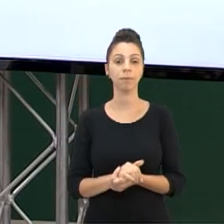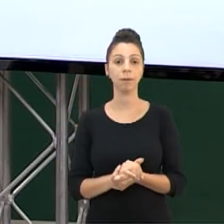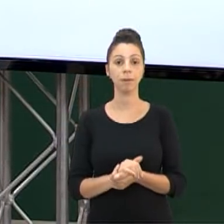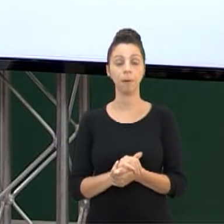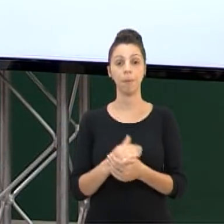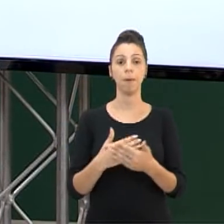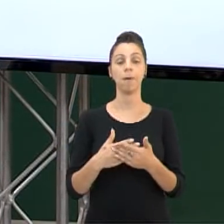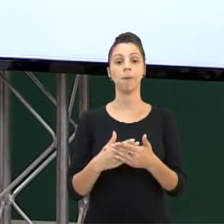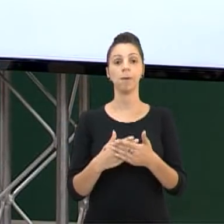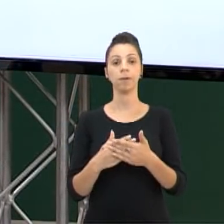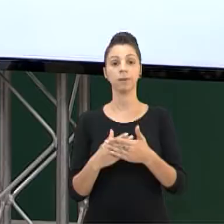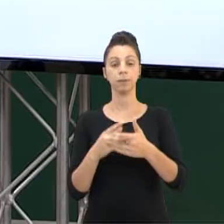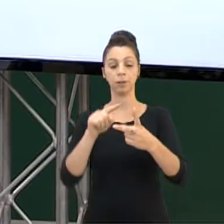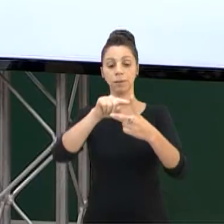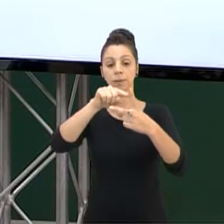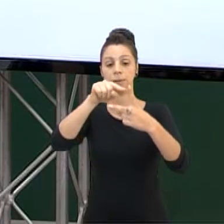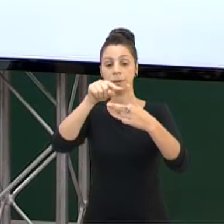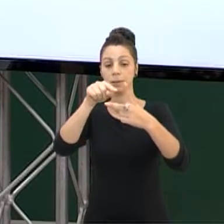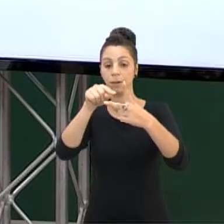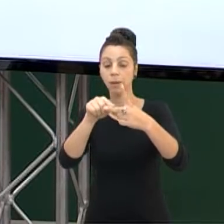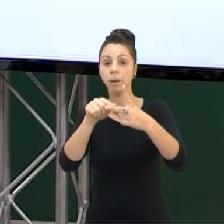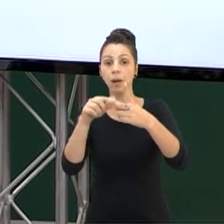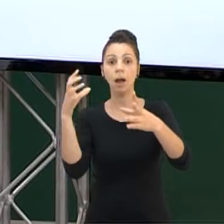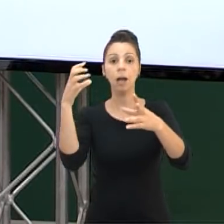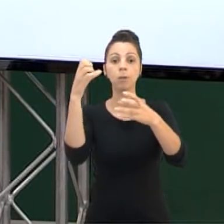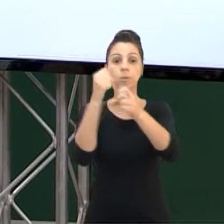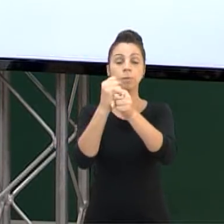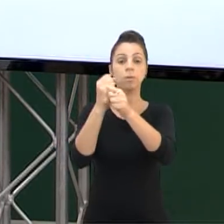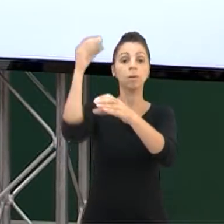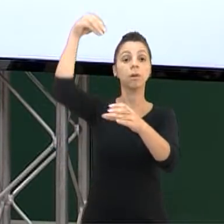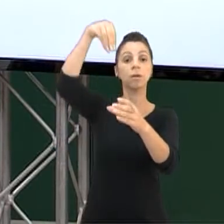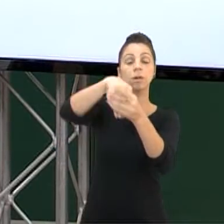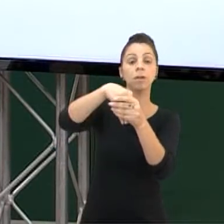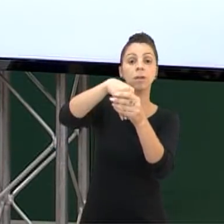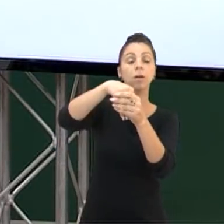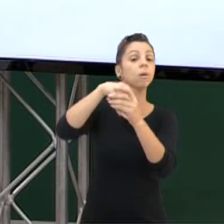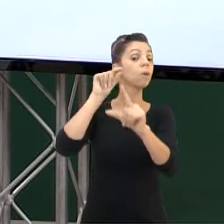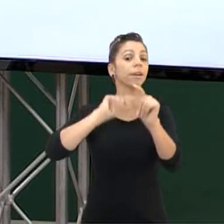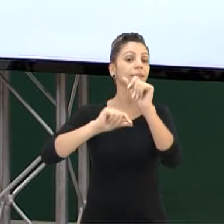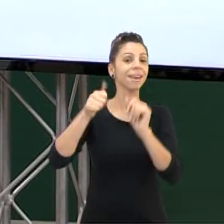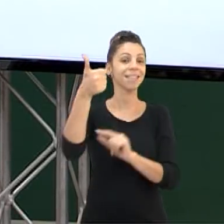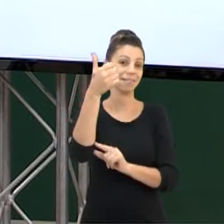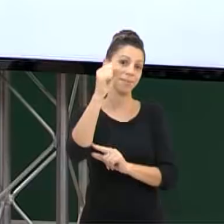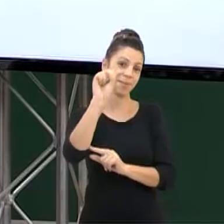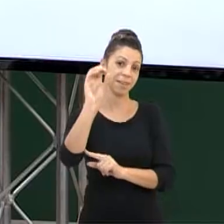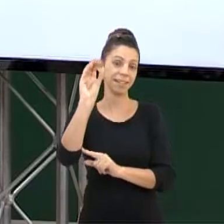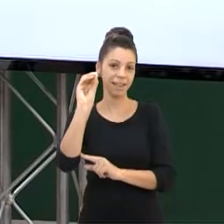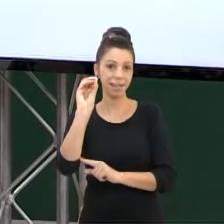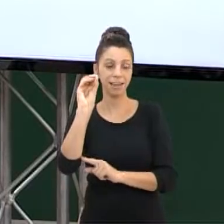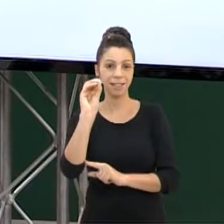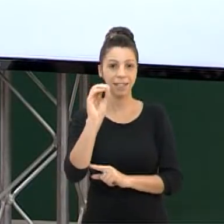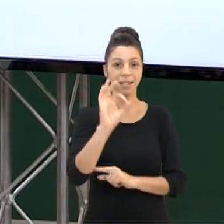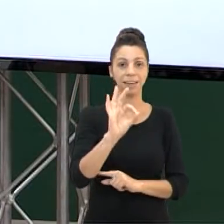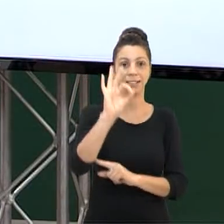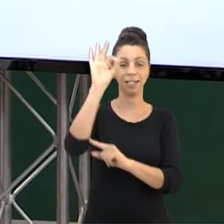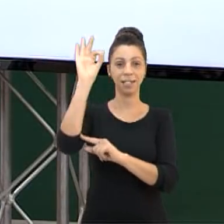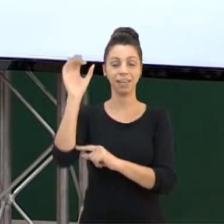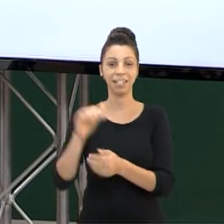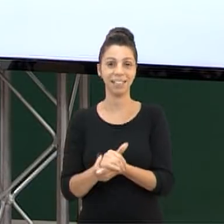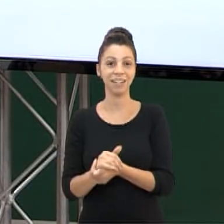a soma dos ângulos internos deverá ser igual a 180 graus. Lembra aquela musiquinha?